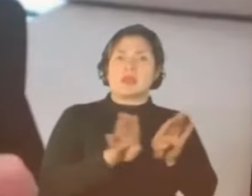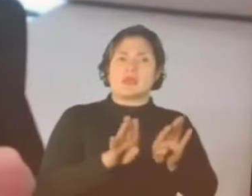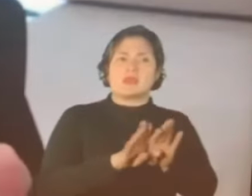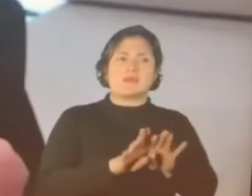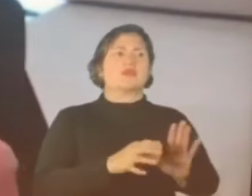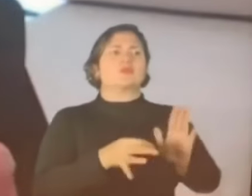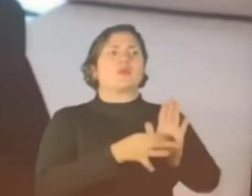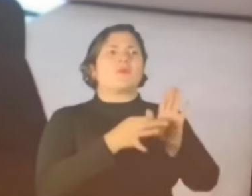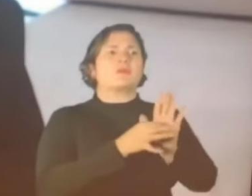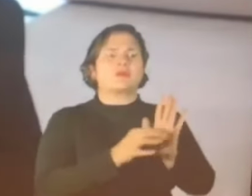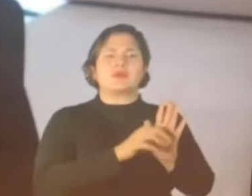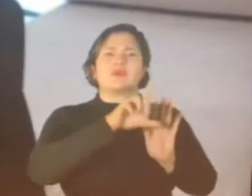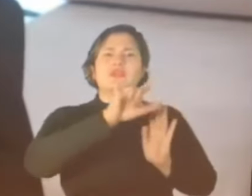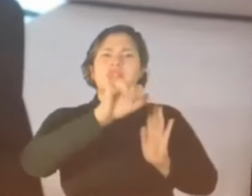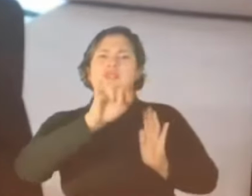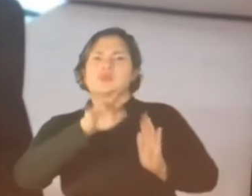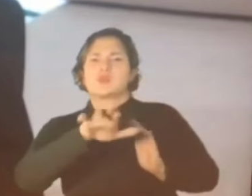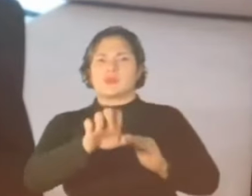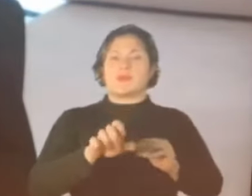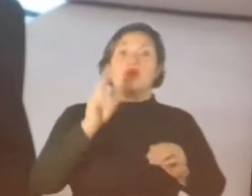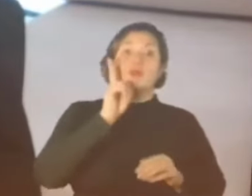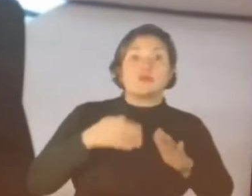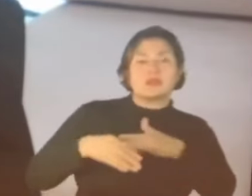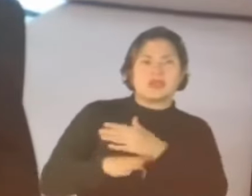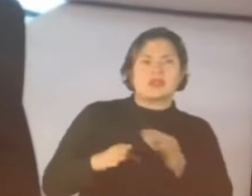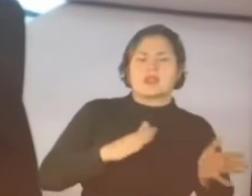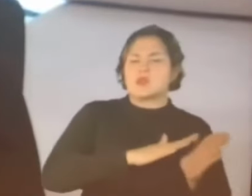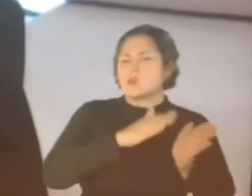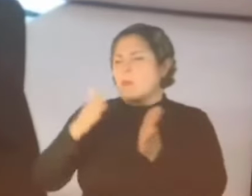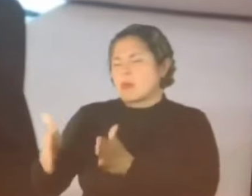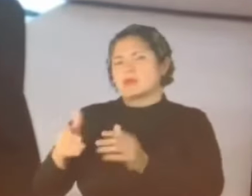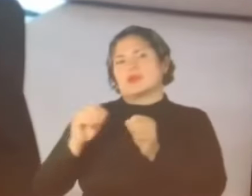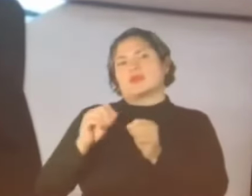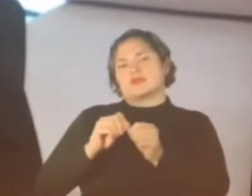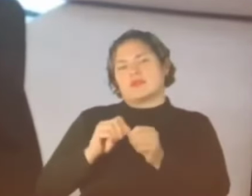ilicitude. E você entra, portanto, num processo eleitoral